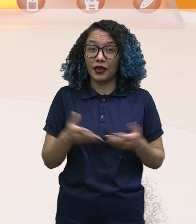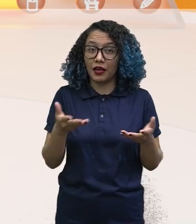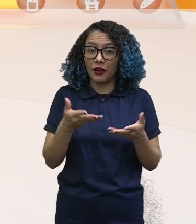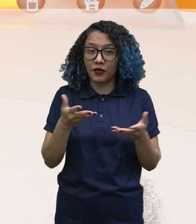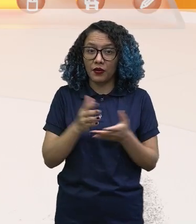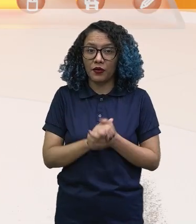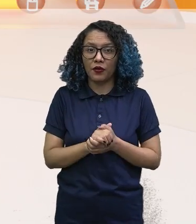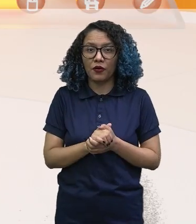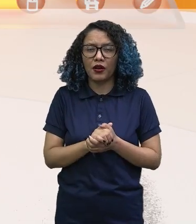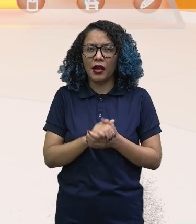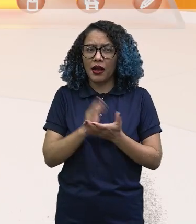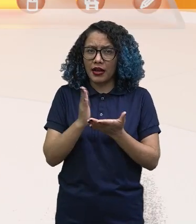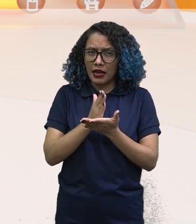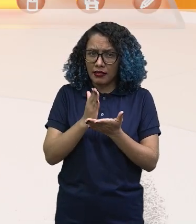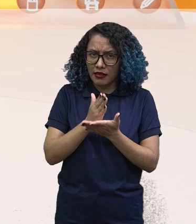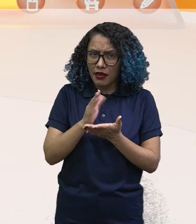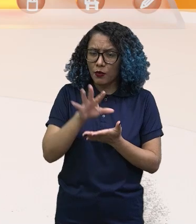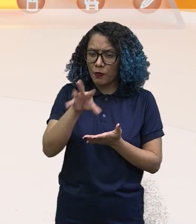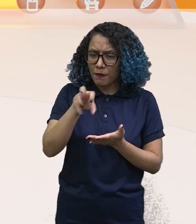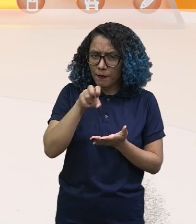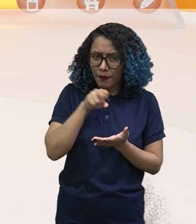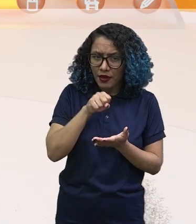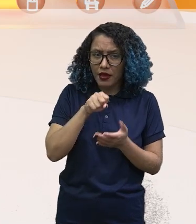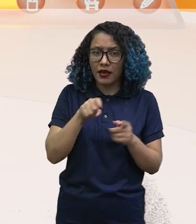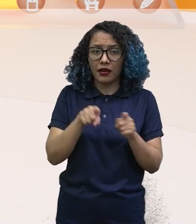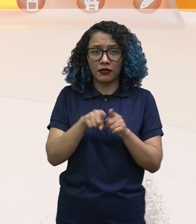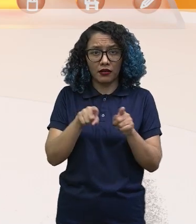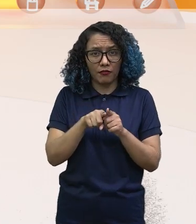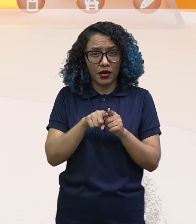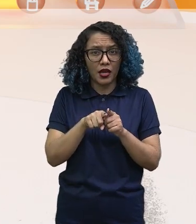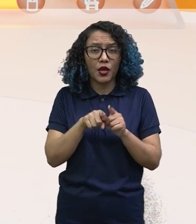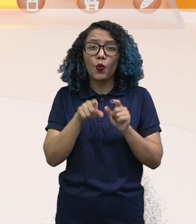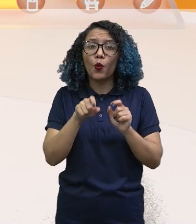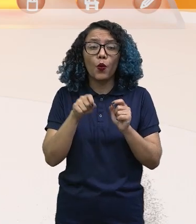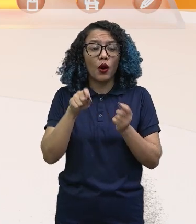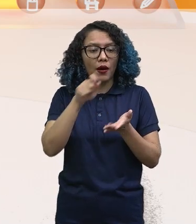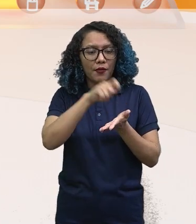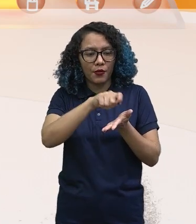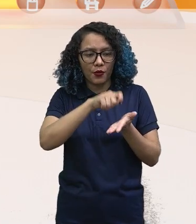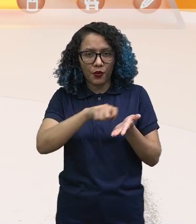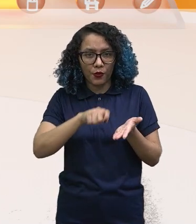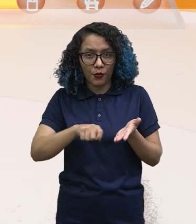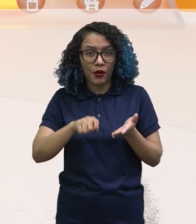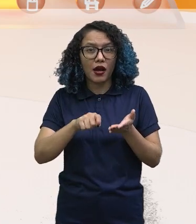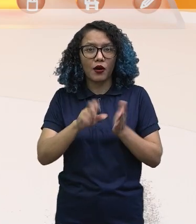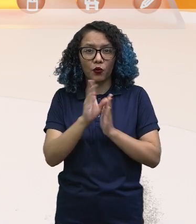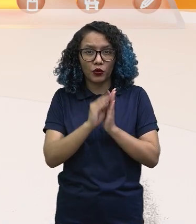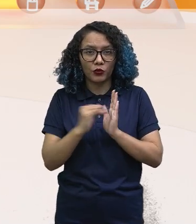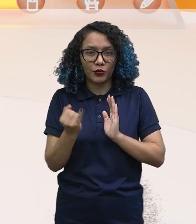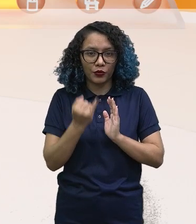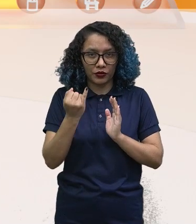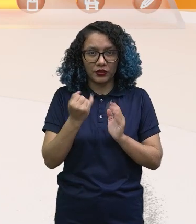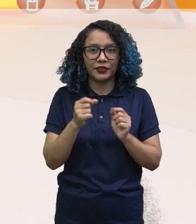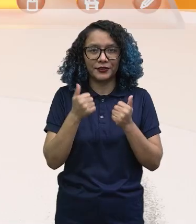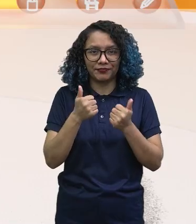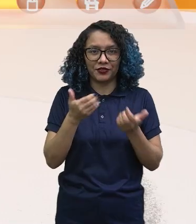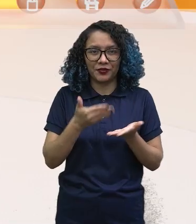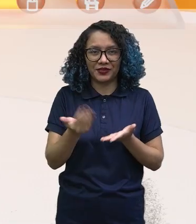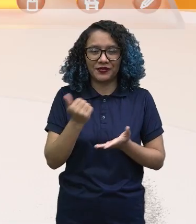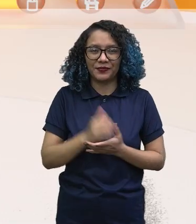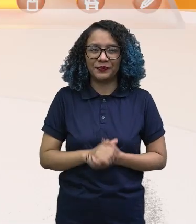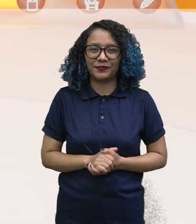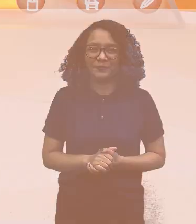momento, você separa aí seu caderno, vai tomar nota dos pontos importantes, não esquecendo das suas canetinhas coloridas. Vamos